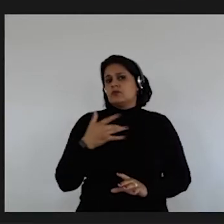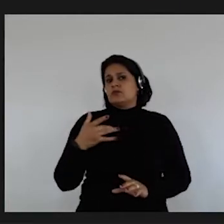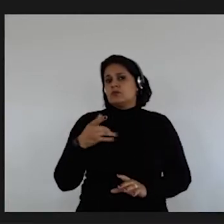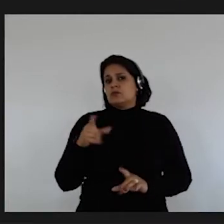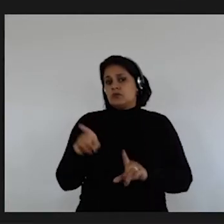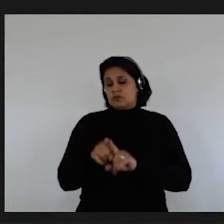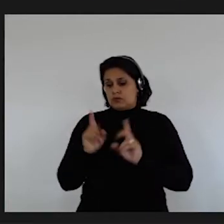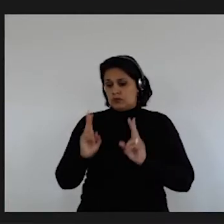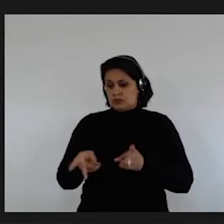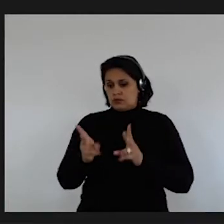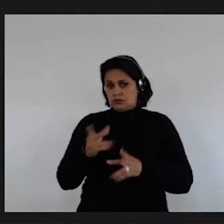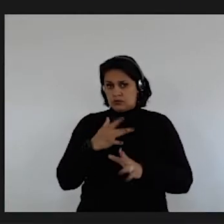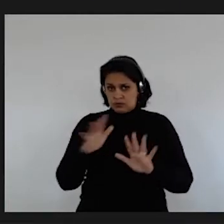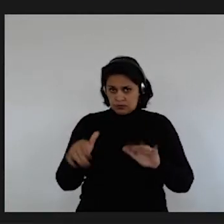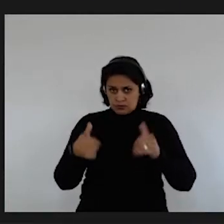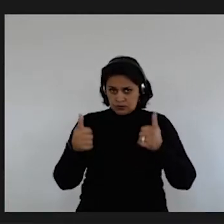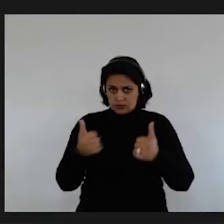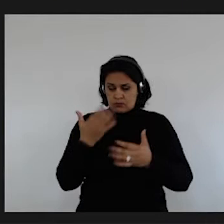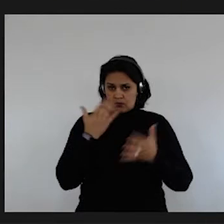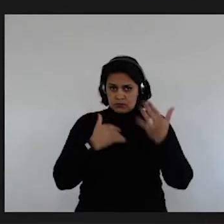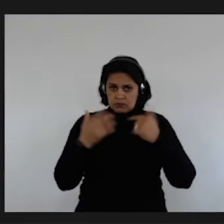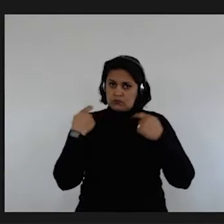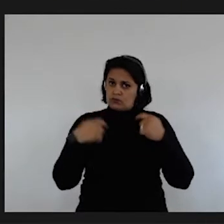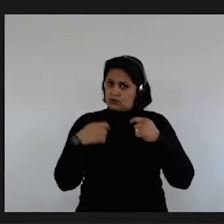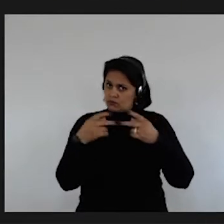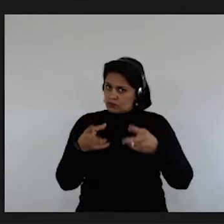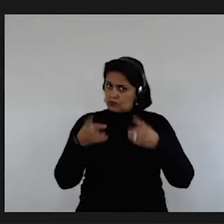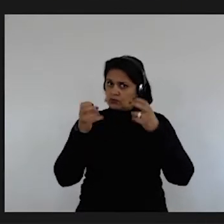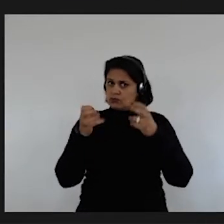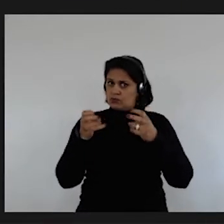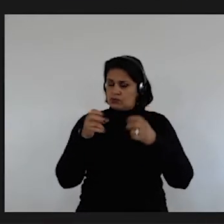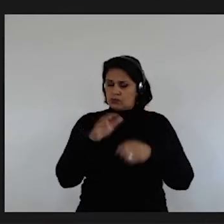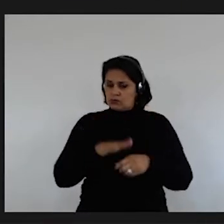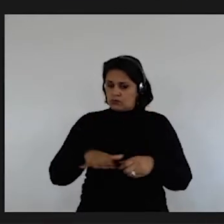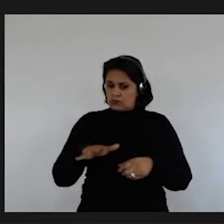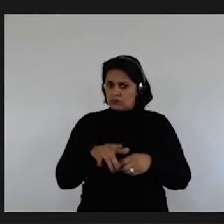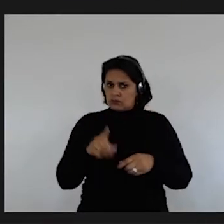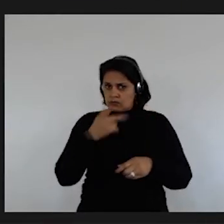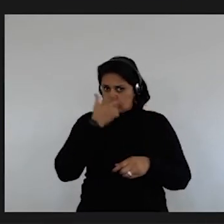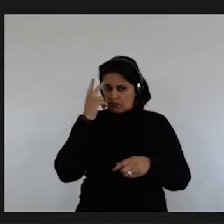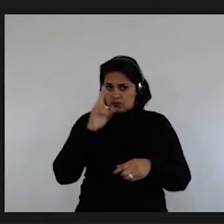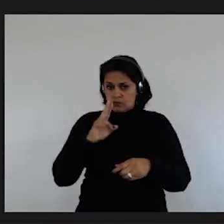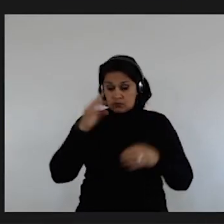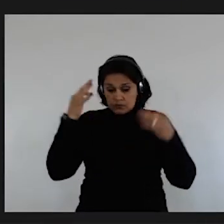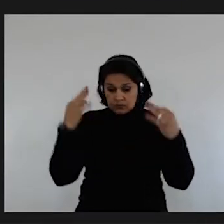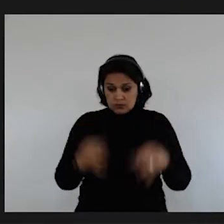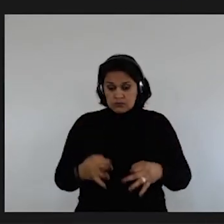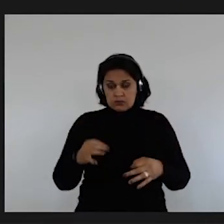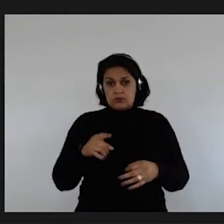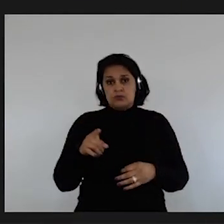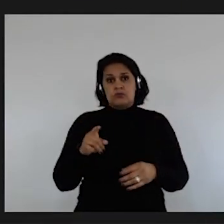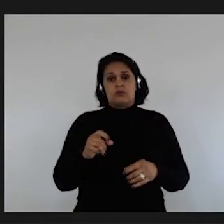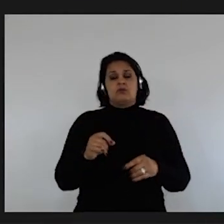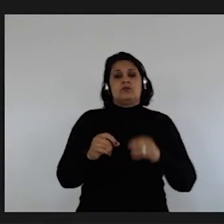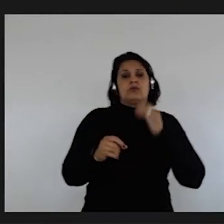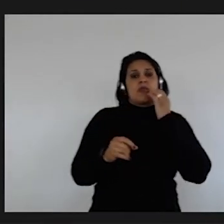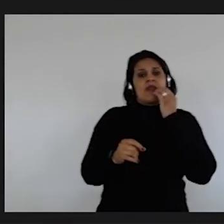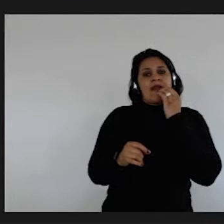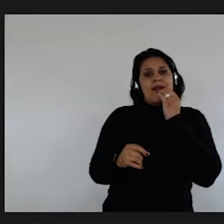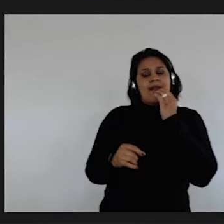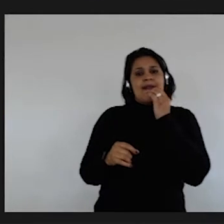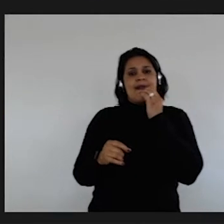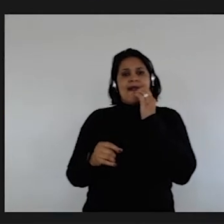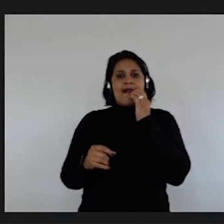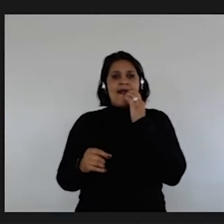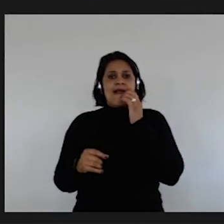devem ser rigorosamente observados para que o mercado consumidor tenha certeza do que lhe será ofertado. Isso em